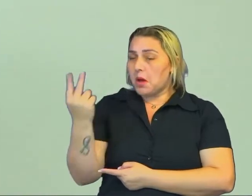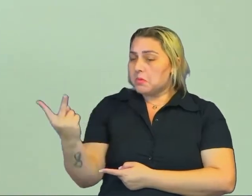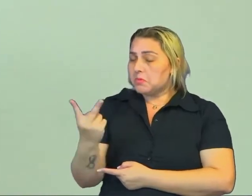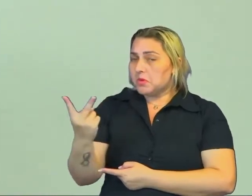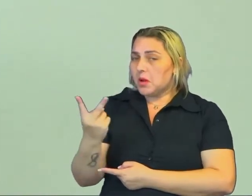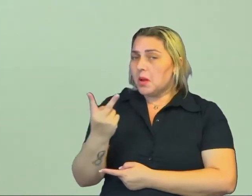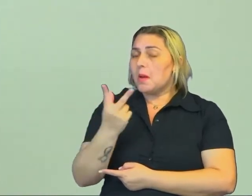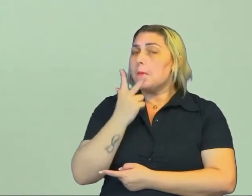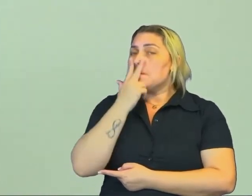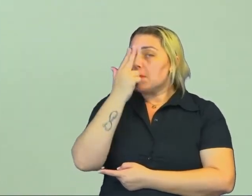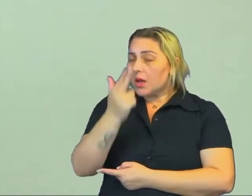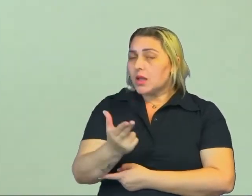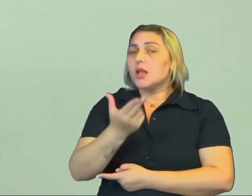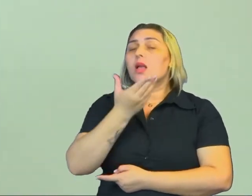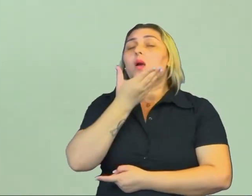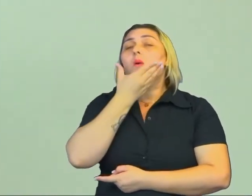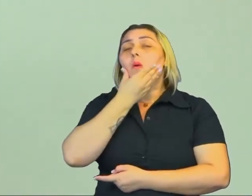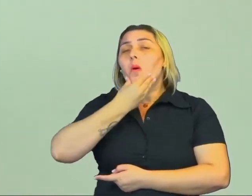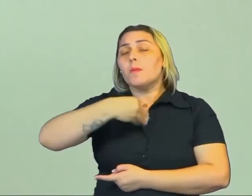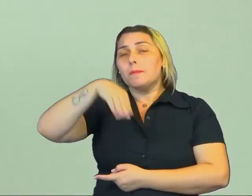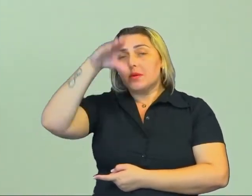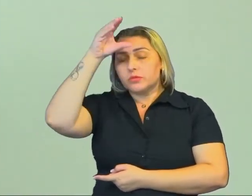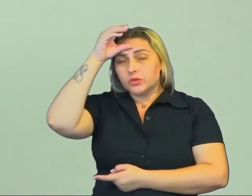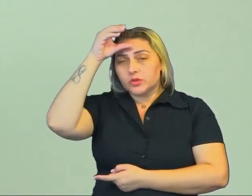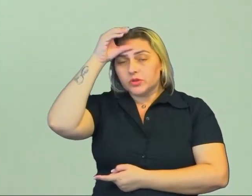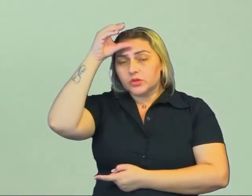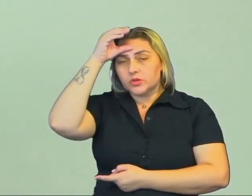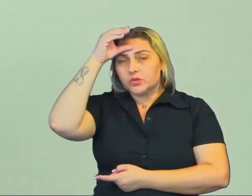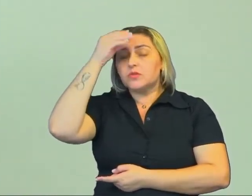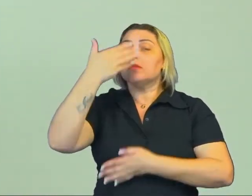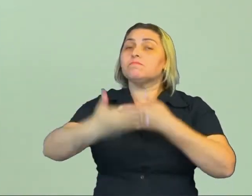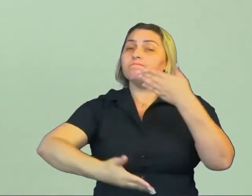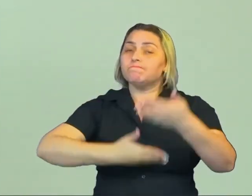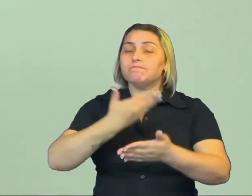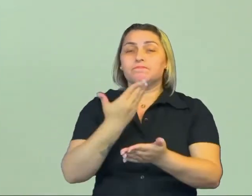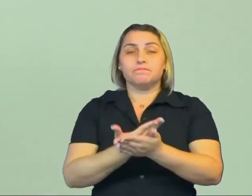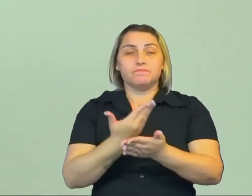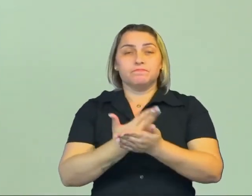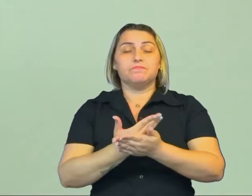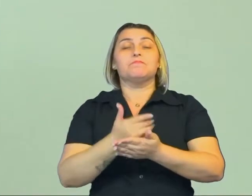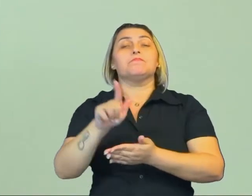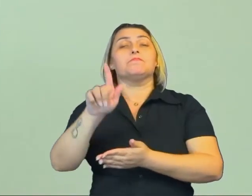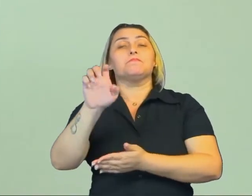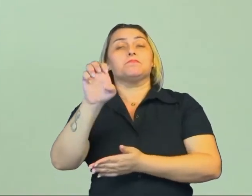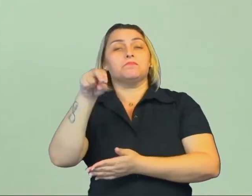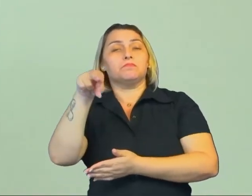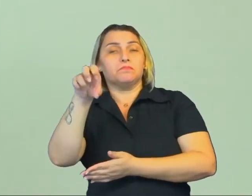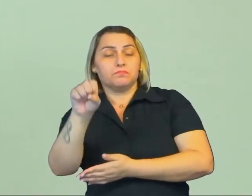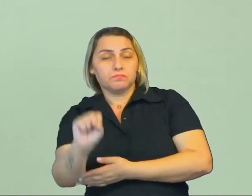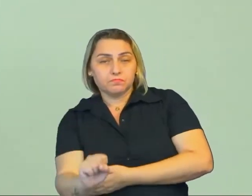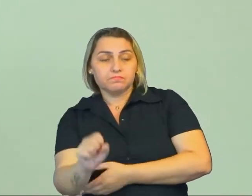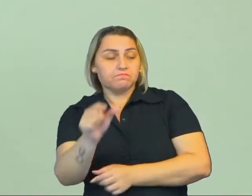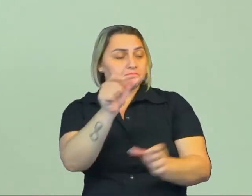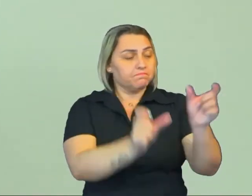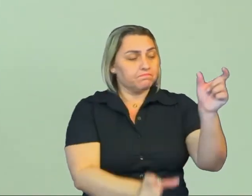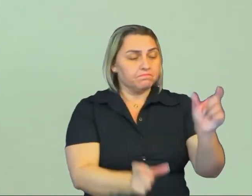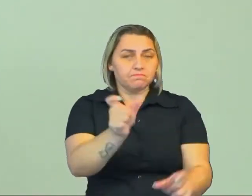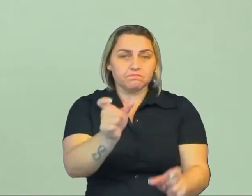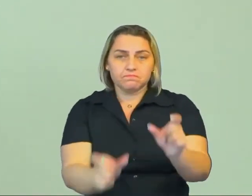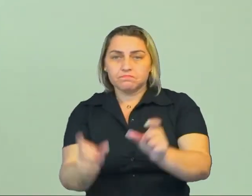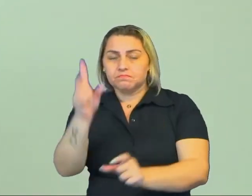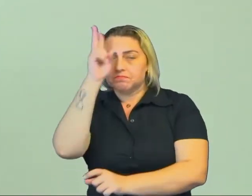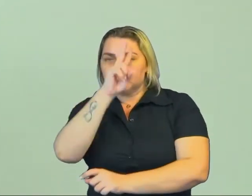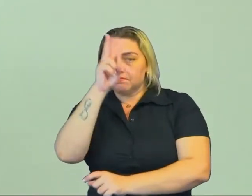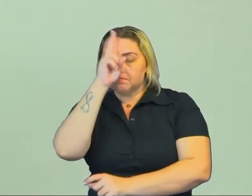vou me parecer com meu tio. Então, a genética ela vai estudar essas relações entre os genes, entre um ser e outro.